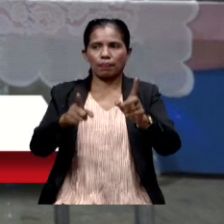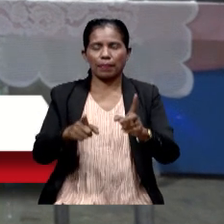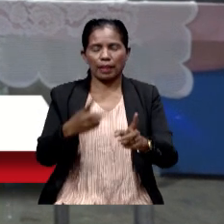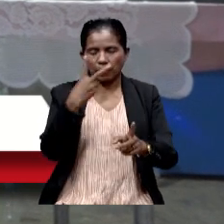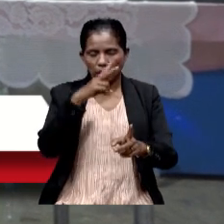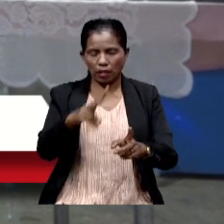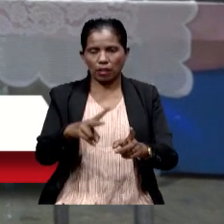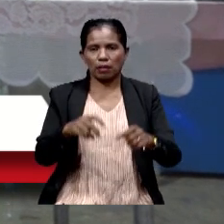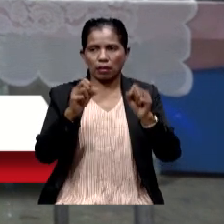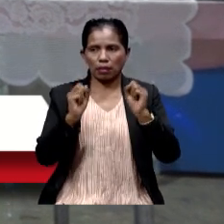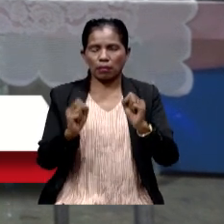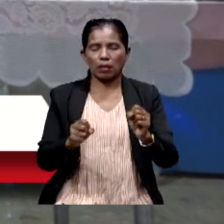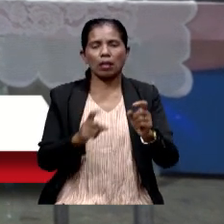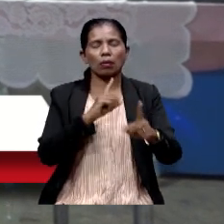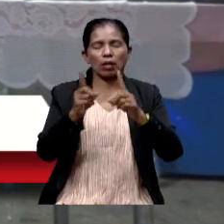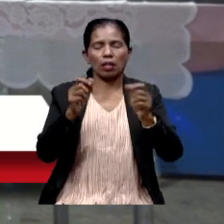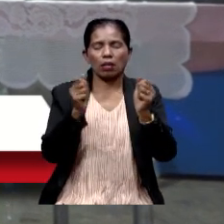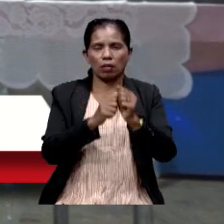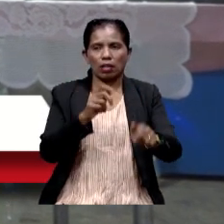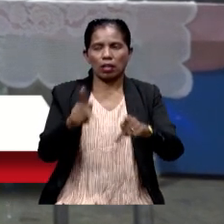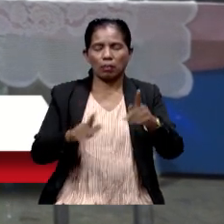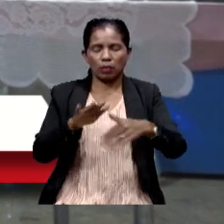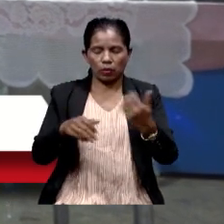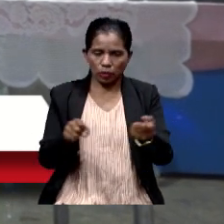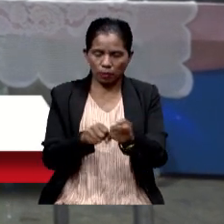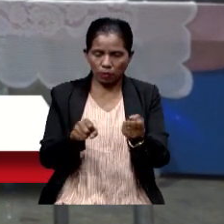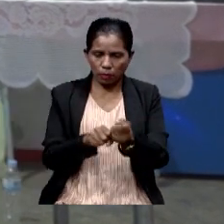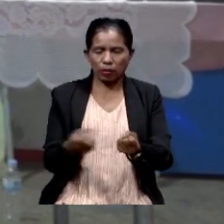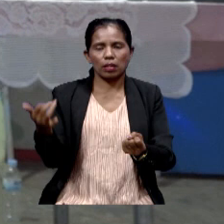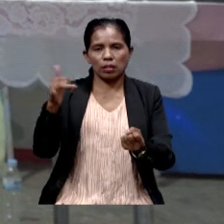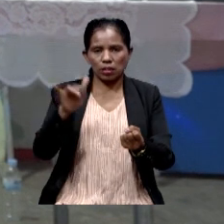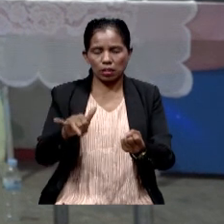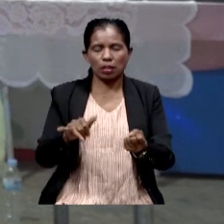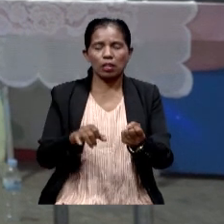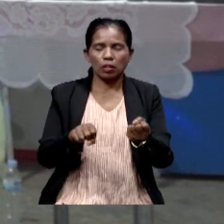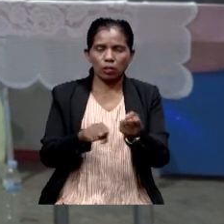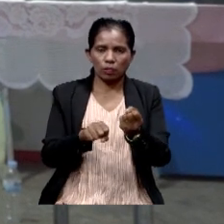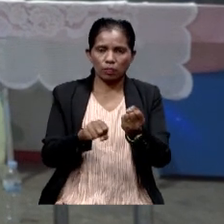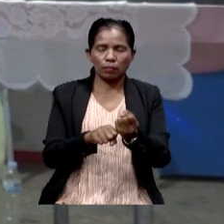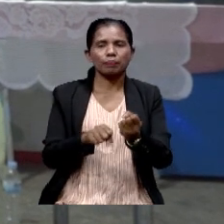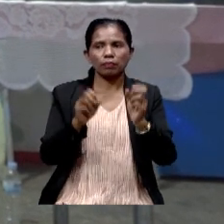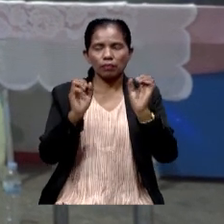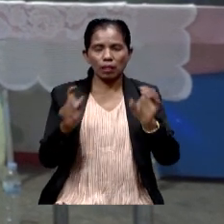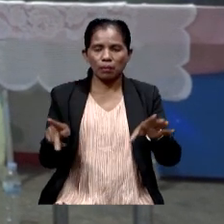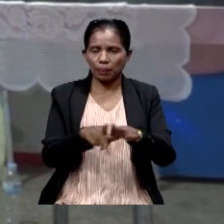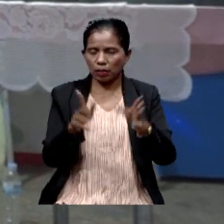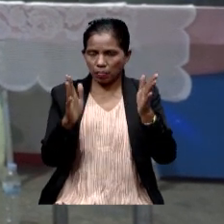atun ne ami bele consola di dia ami ne apoyan sira militan sira hodi perbaraan dia hodi asur elesang parlamentar